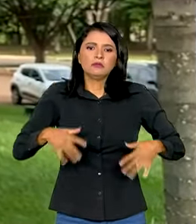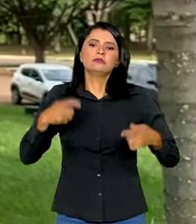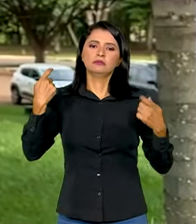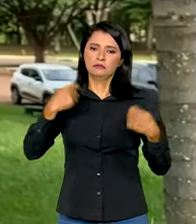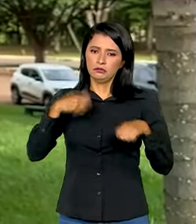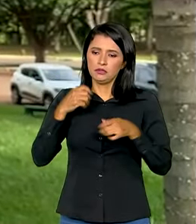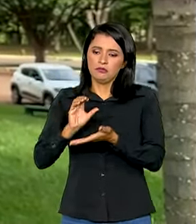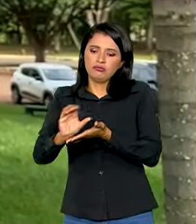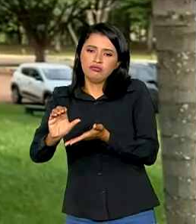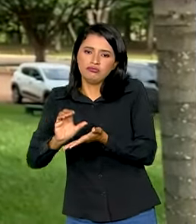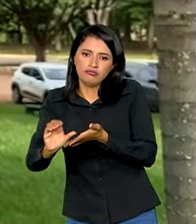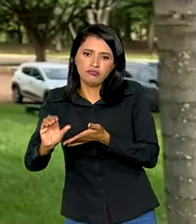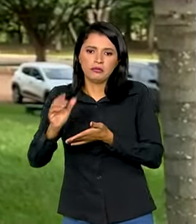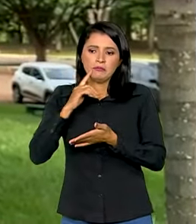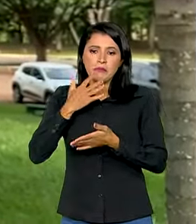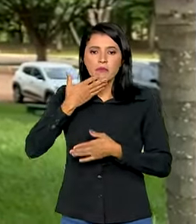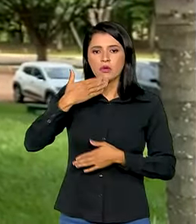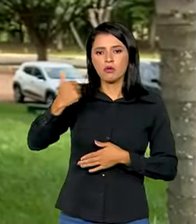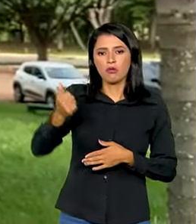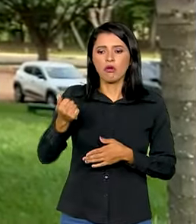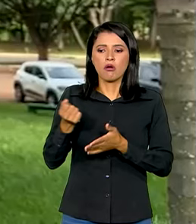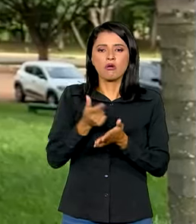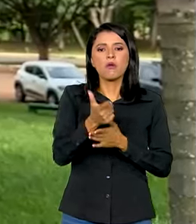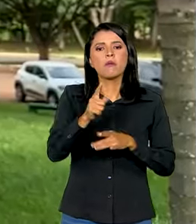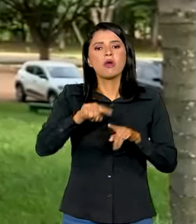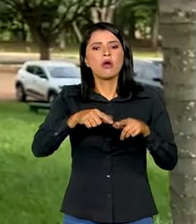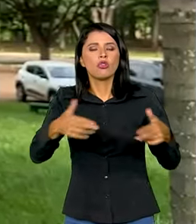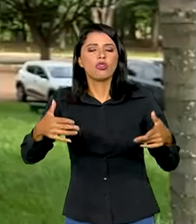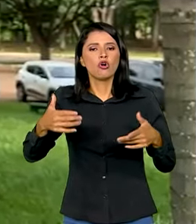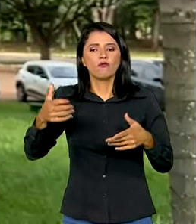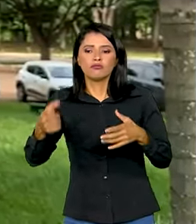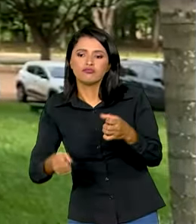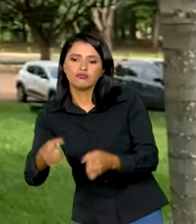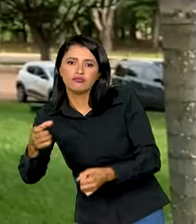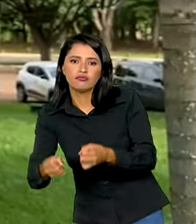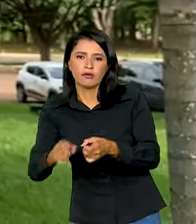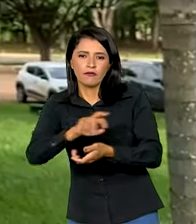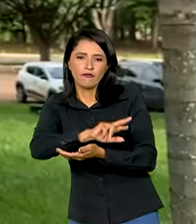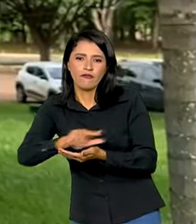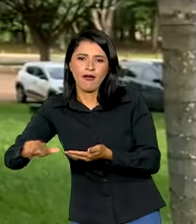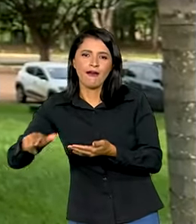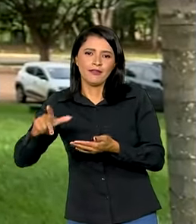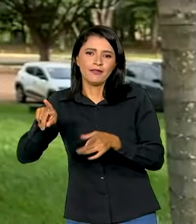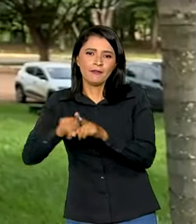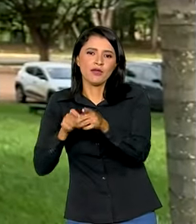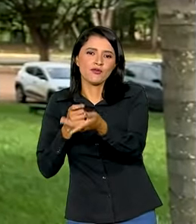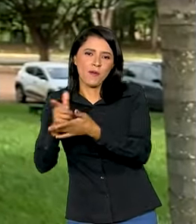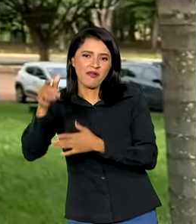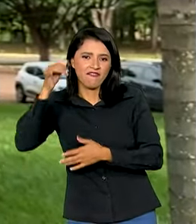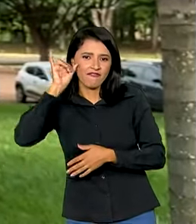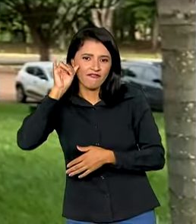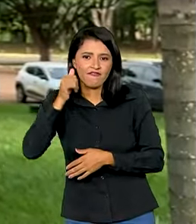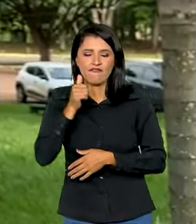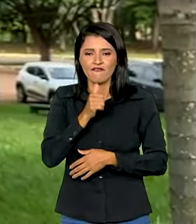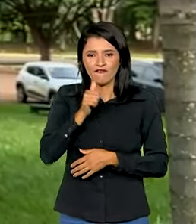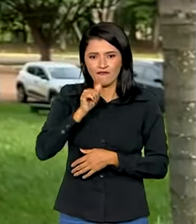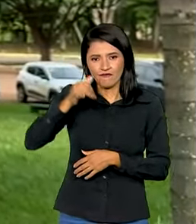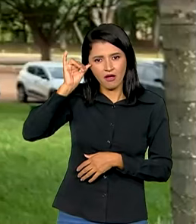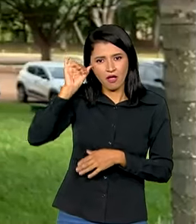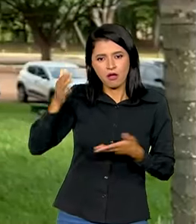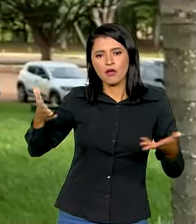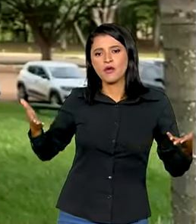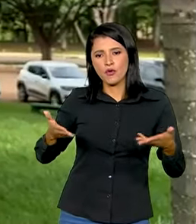vezes de investir, de atualizar, de comprar uma nova ordenhadeira, ou principalmente aquisição de vacas, né? Hoje em dia uma